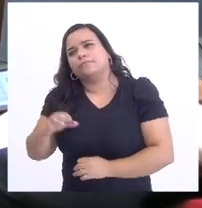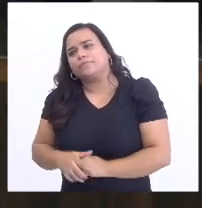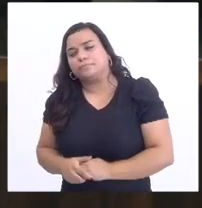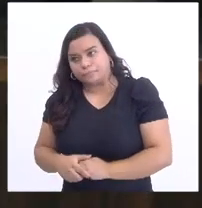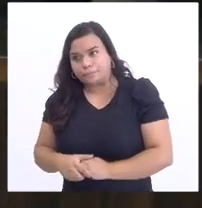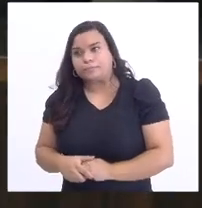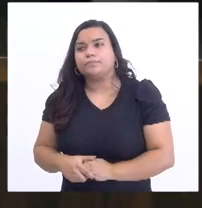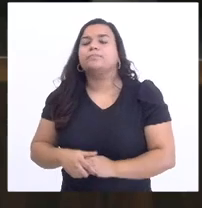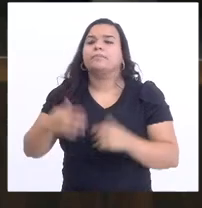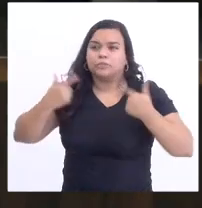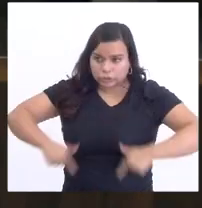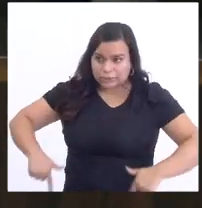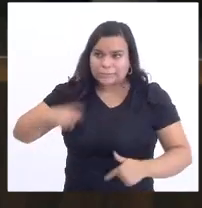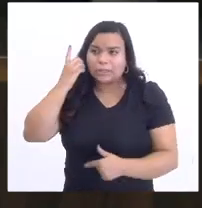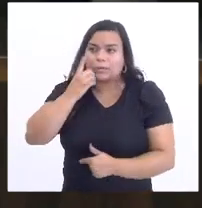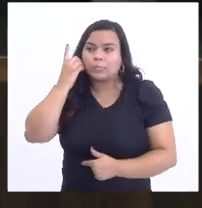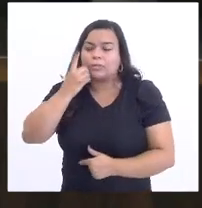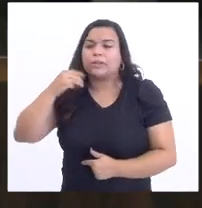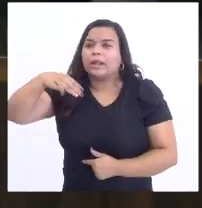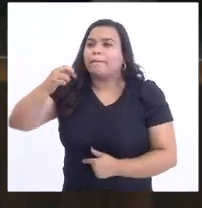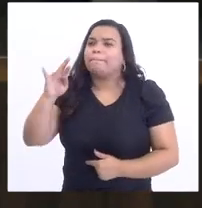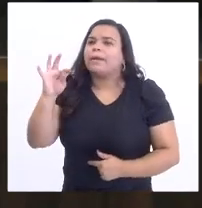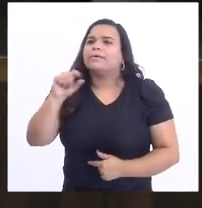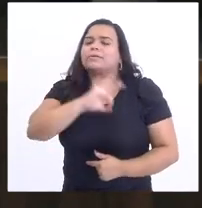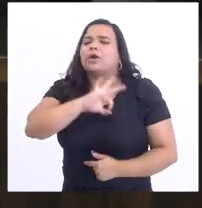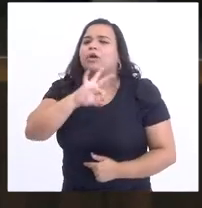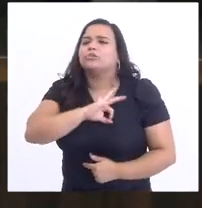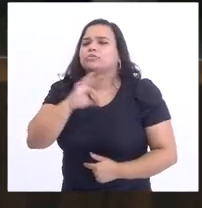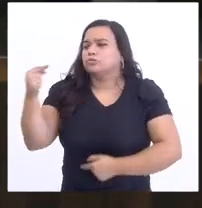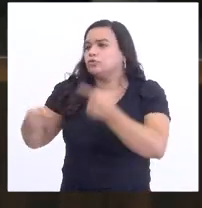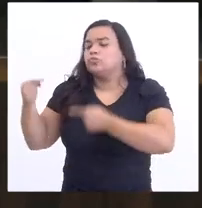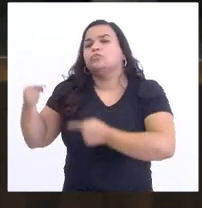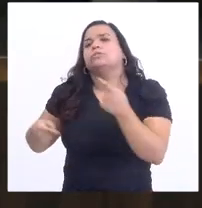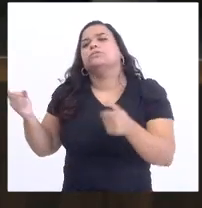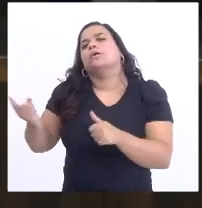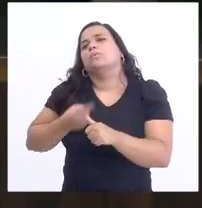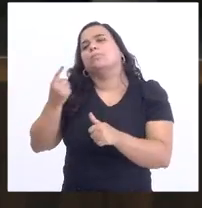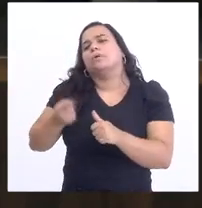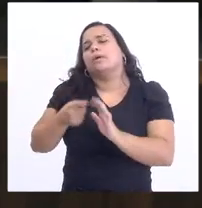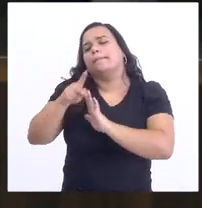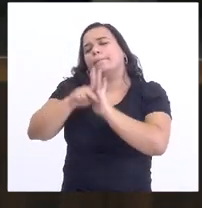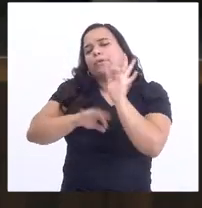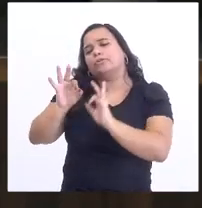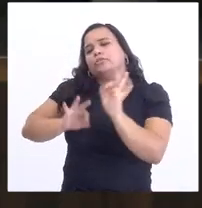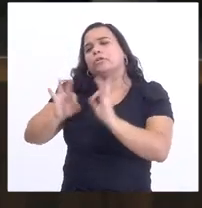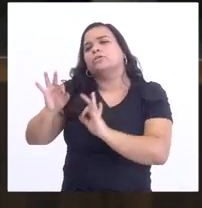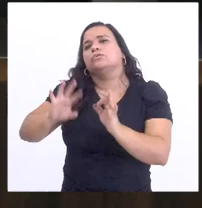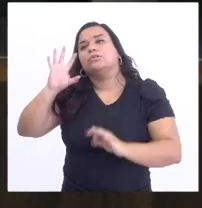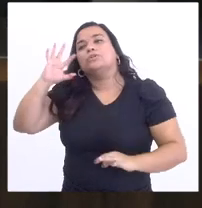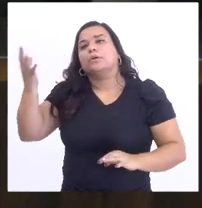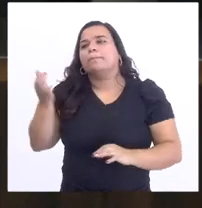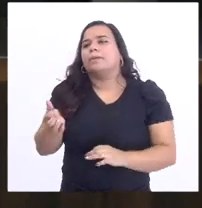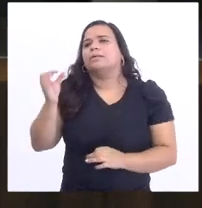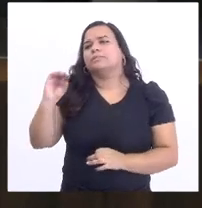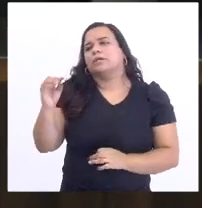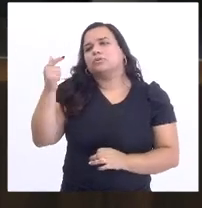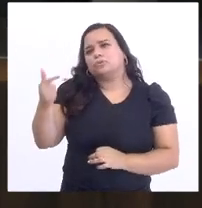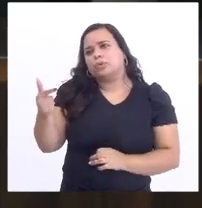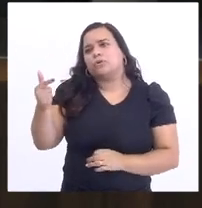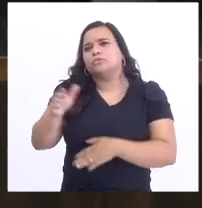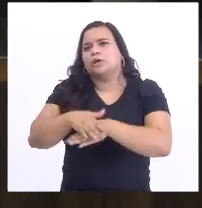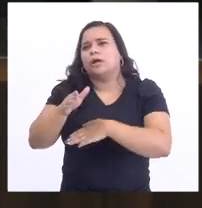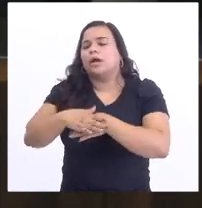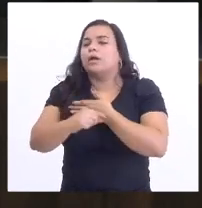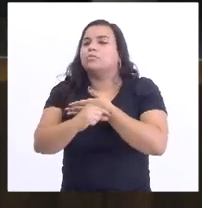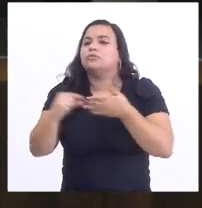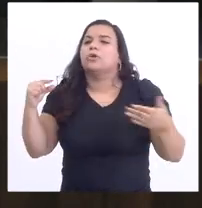3239, abstenção da deputada Marta Rocha. Em discussão única, projeto de resolução 602, de 21, de autoria do deputado Rosenberg Reis,